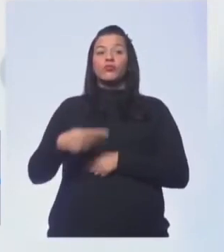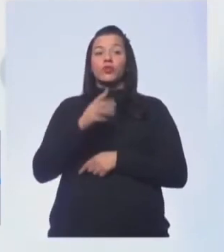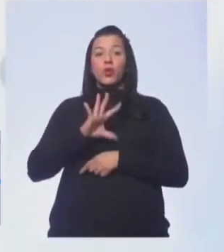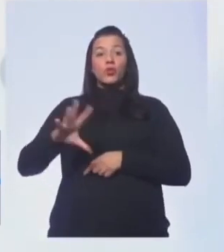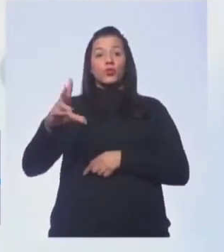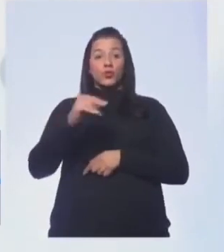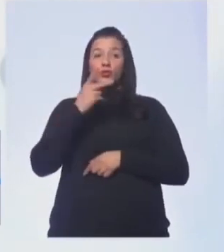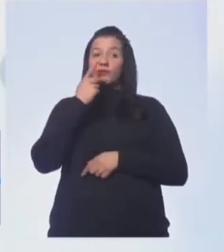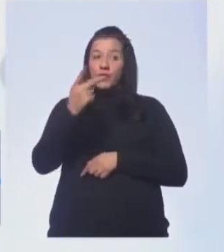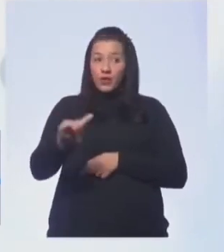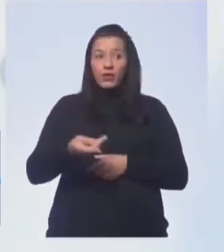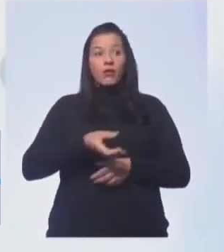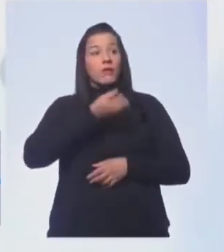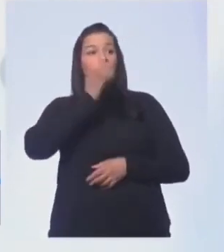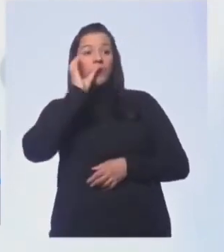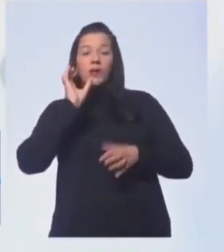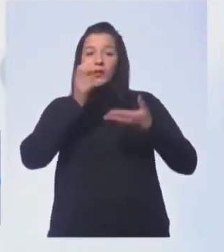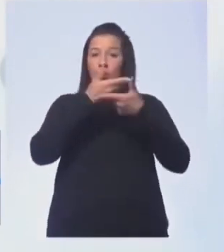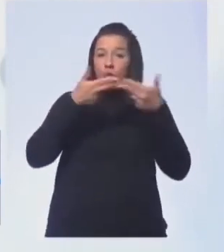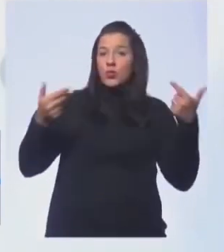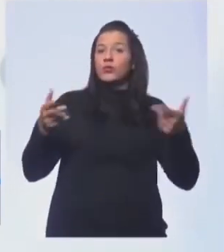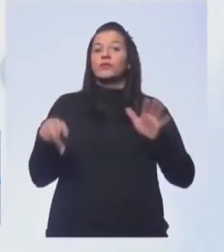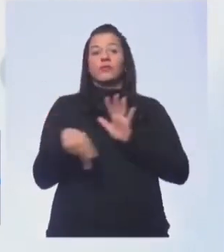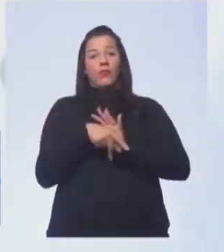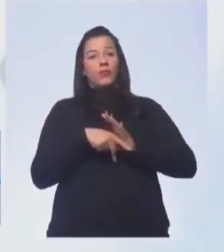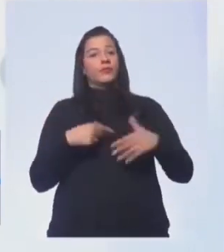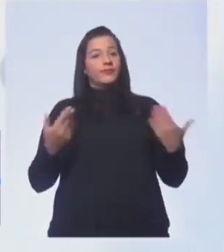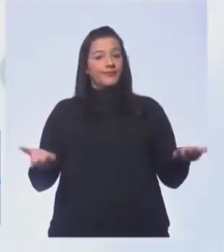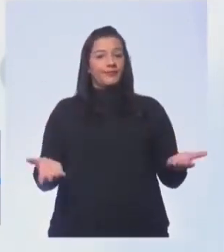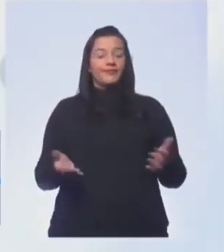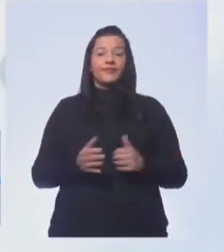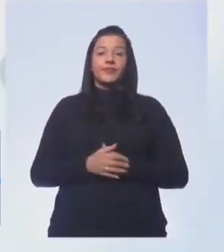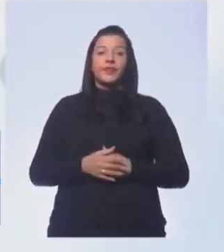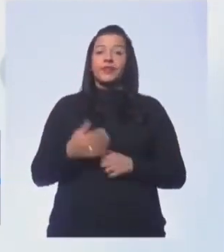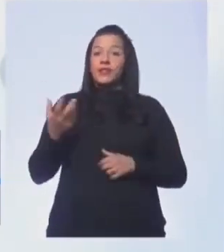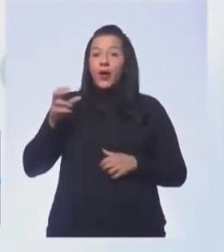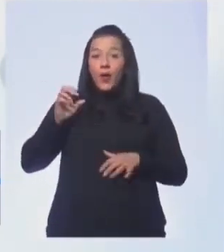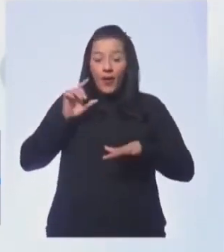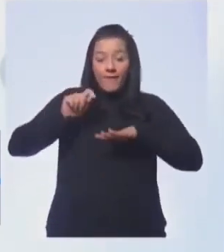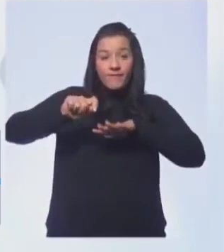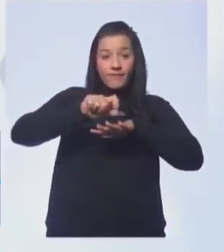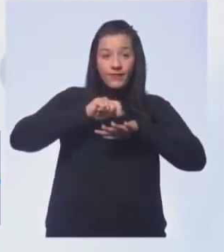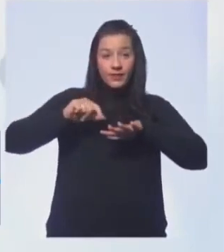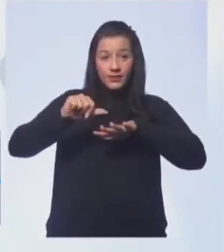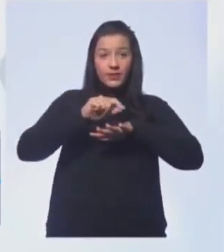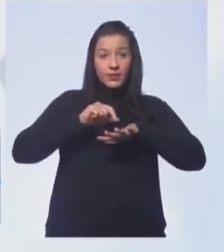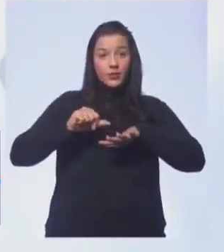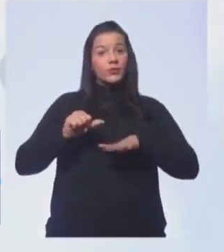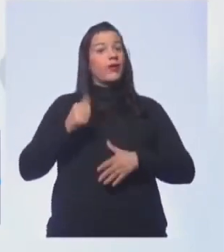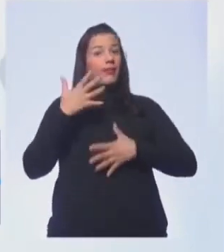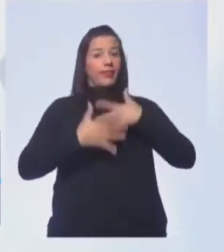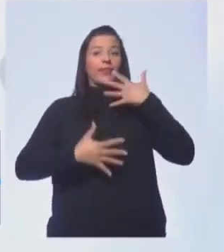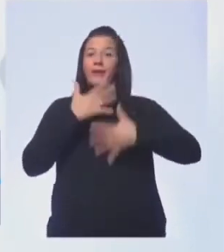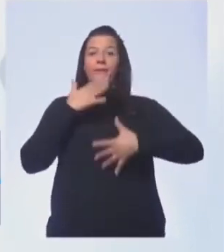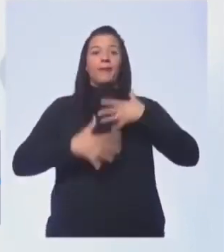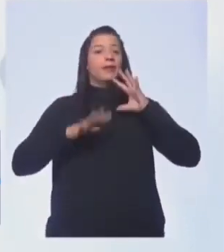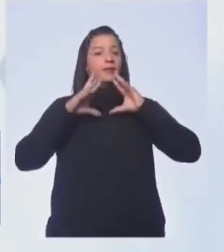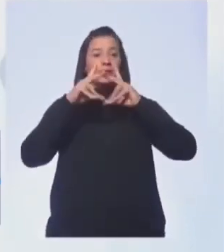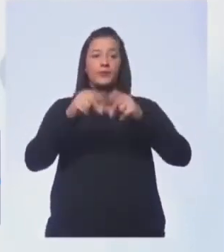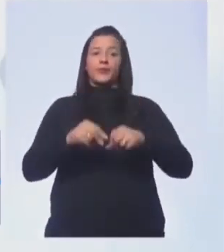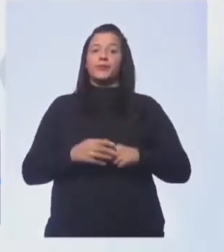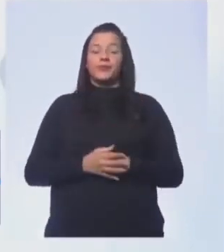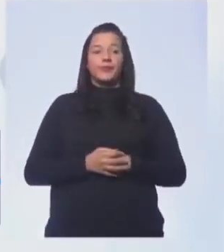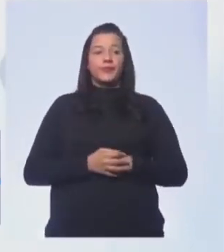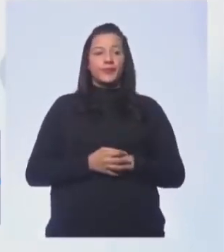as pessoas tomassem produtos de limpeza e coisas do tipo. Então, olha como as fake news atrapalham todo o processo, né? Elas atrapalham todo o processo. Vamos adiantando